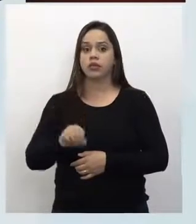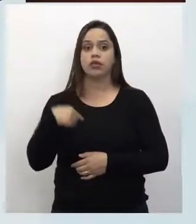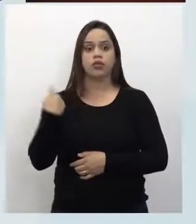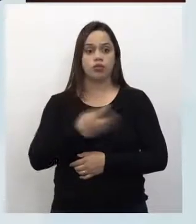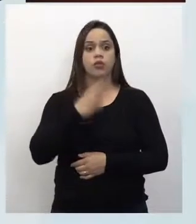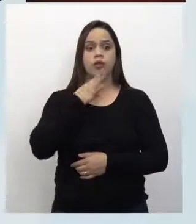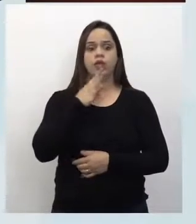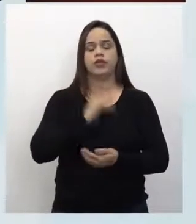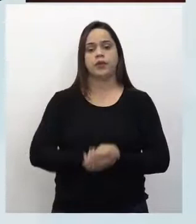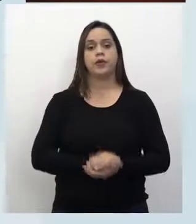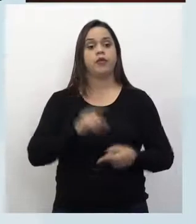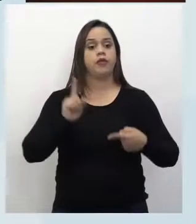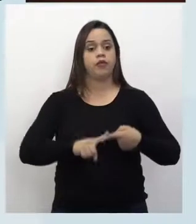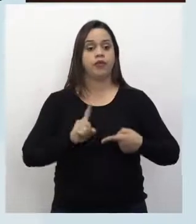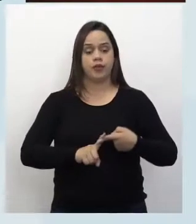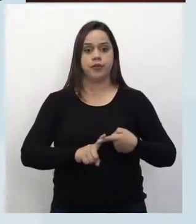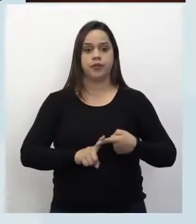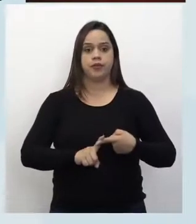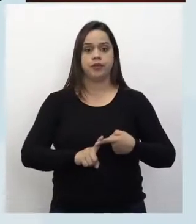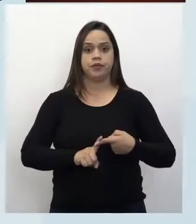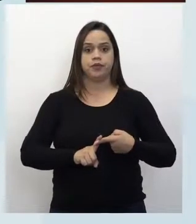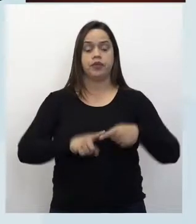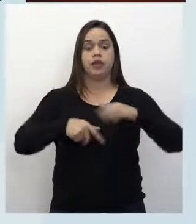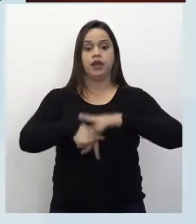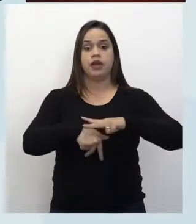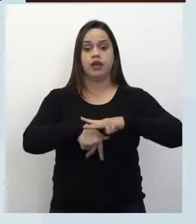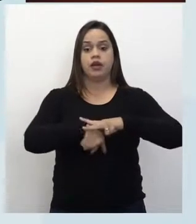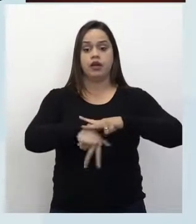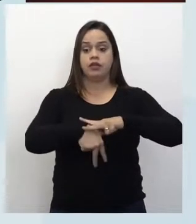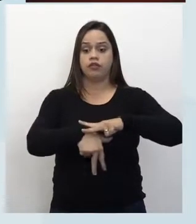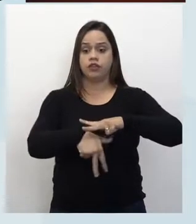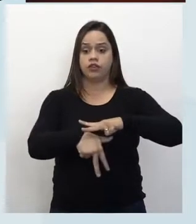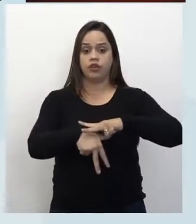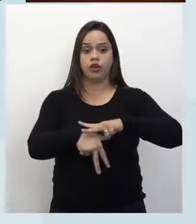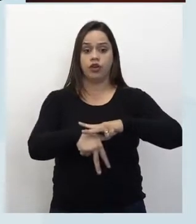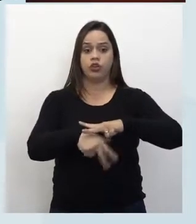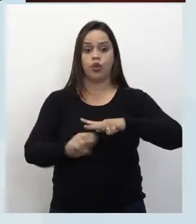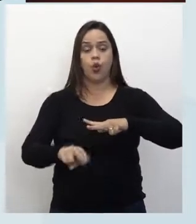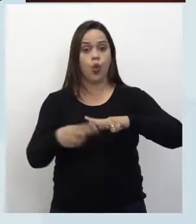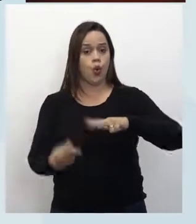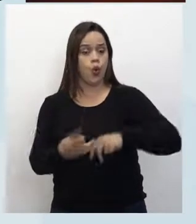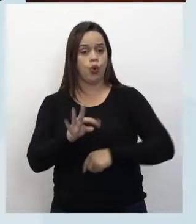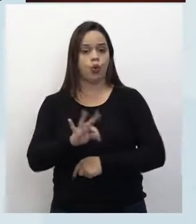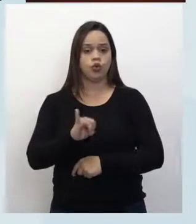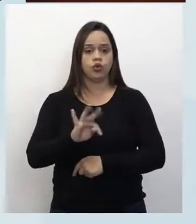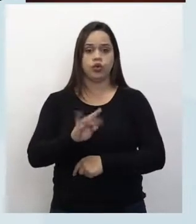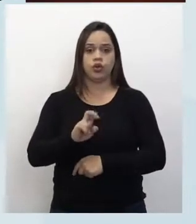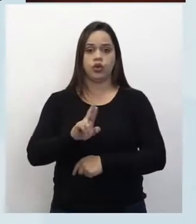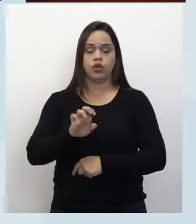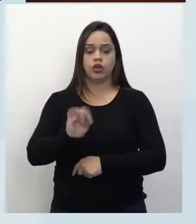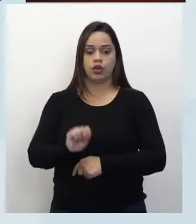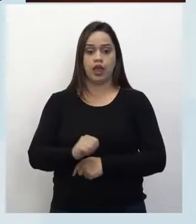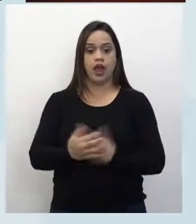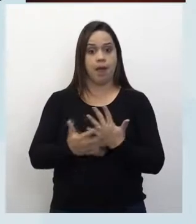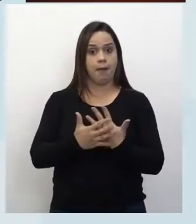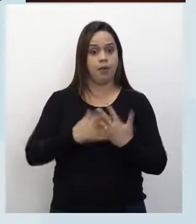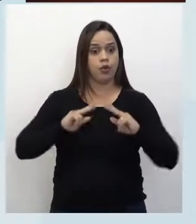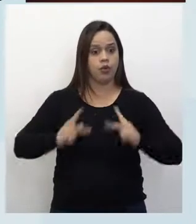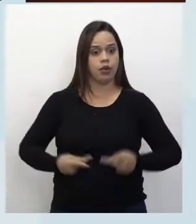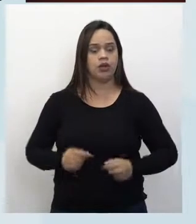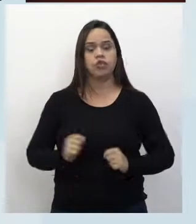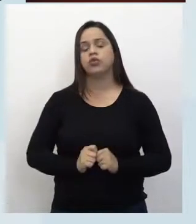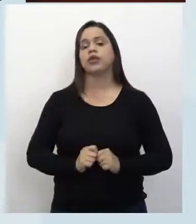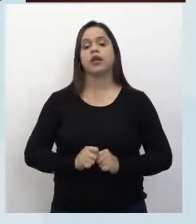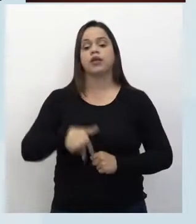lá. Fantoches ou títeres. Então, é a mão humana que dá vida ao boneco. Dedoches. São